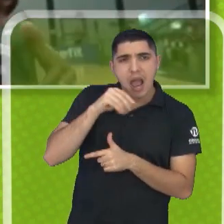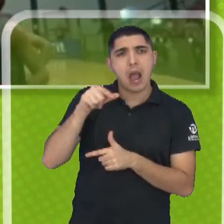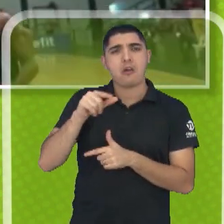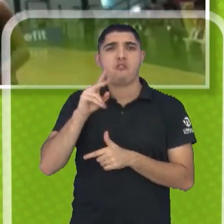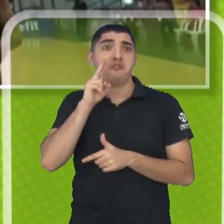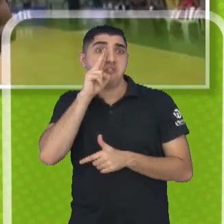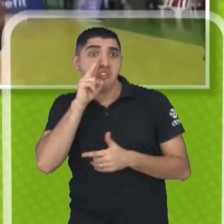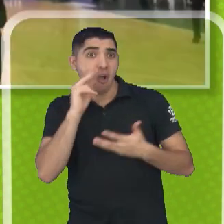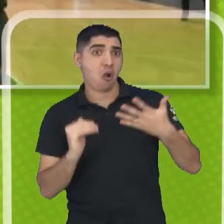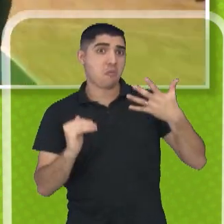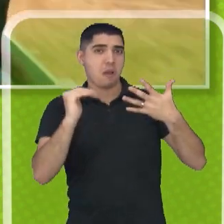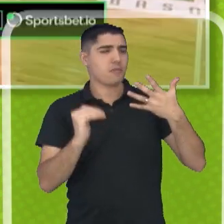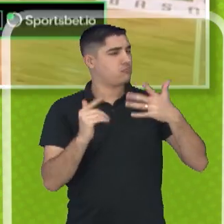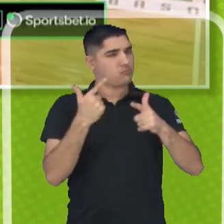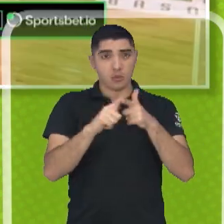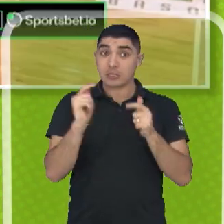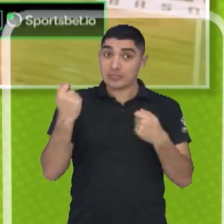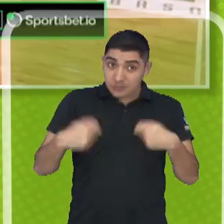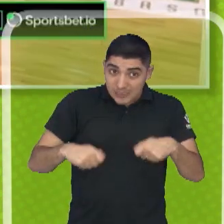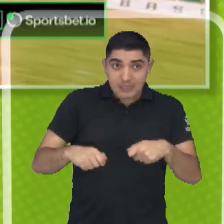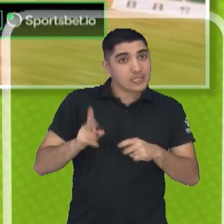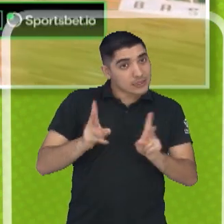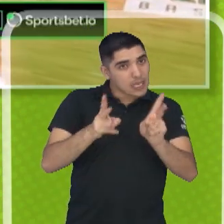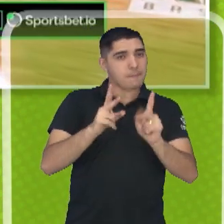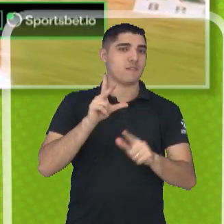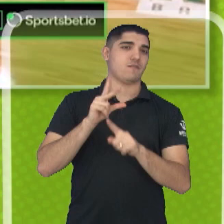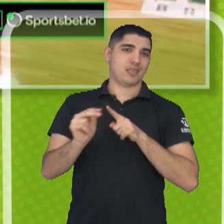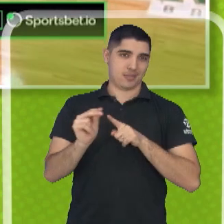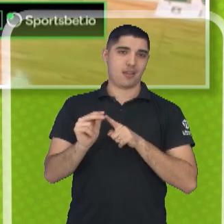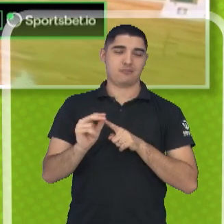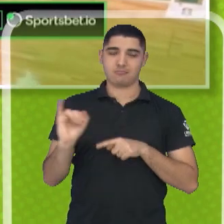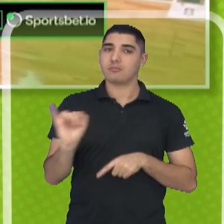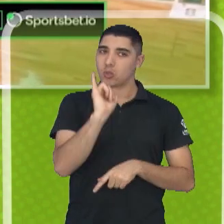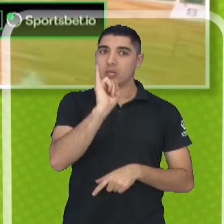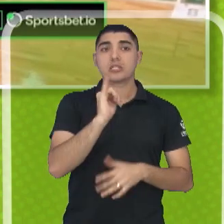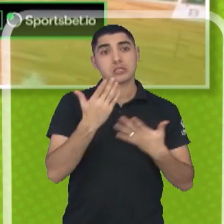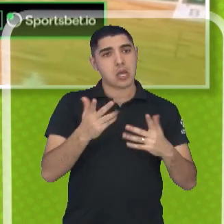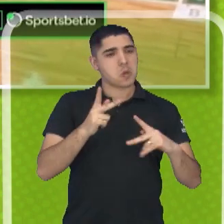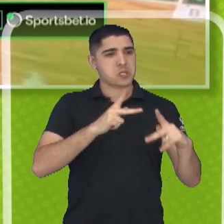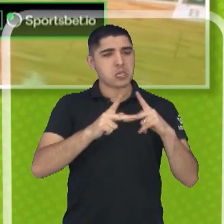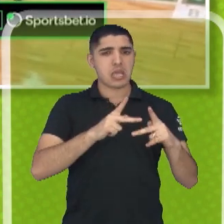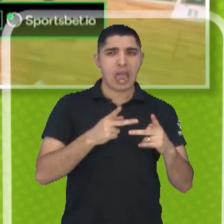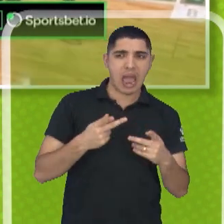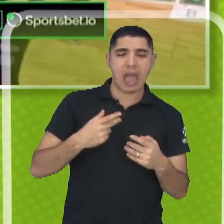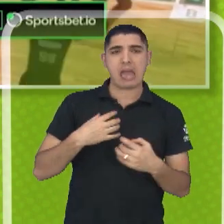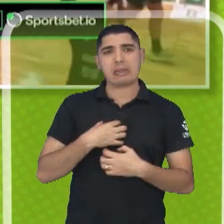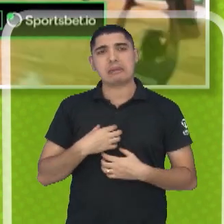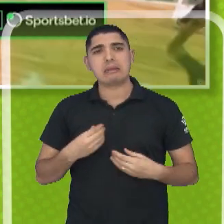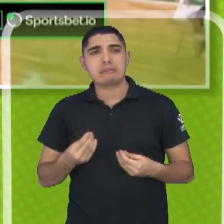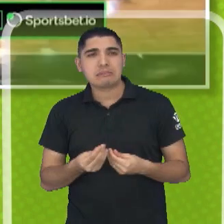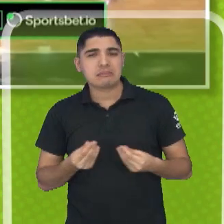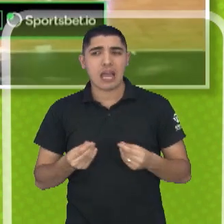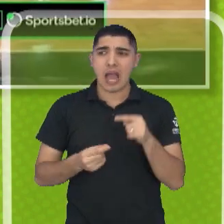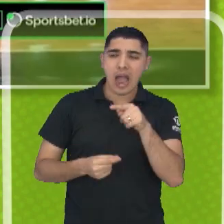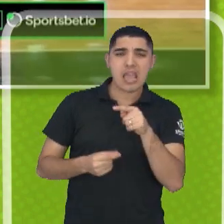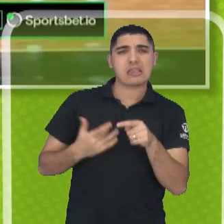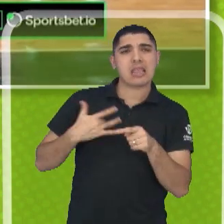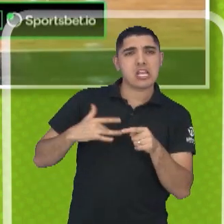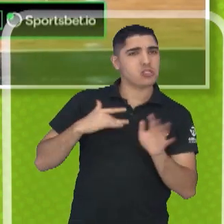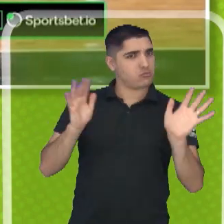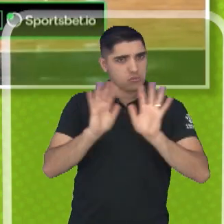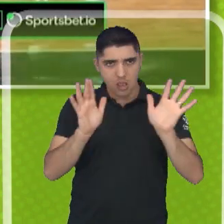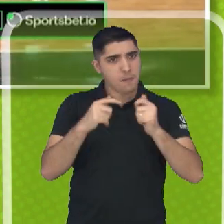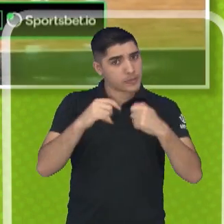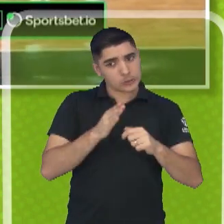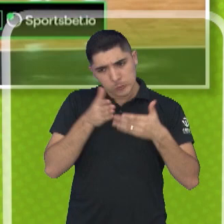embaixo ou se está um pouquinho mais próximo, enfim, o que interessa é a vitória. O São José não tem nada a ver com a situação do outro time. O São José tem que ir